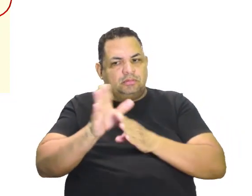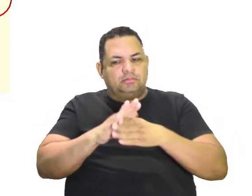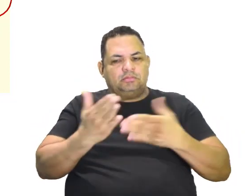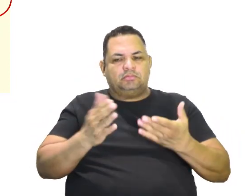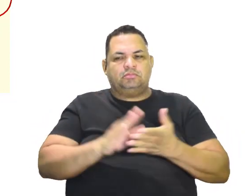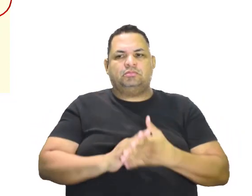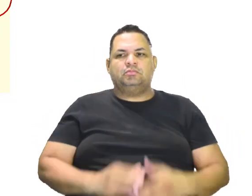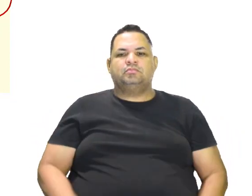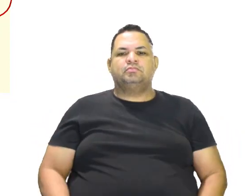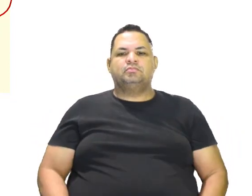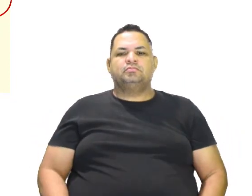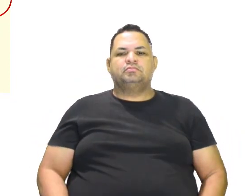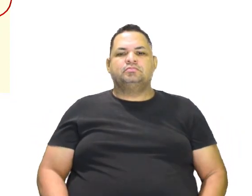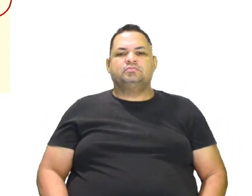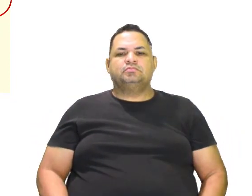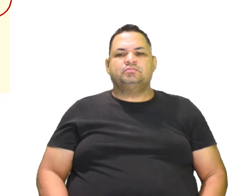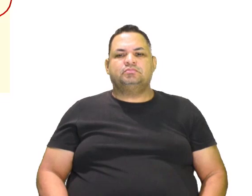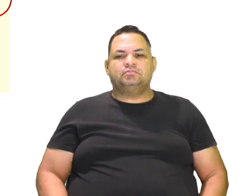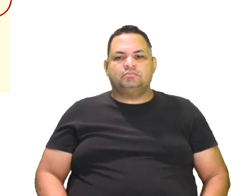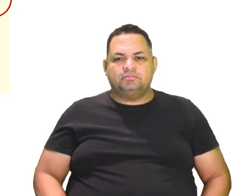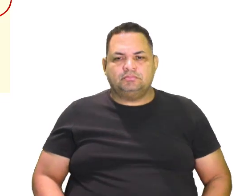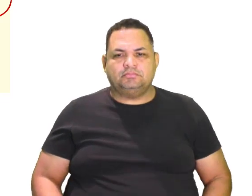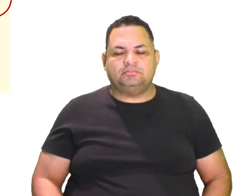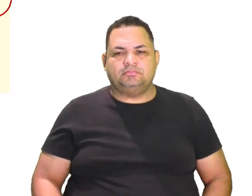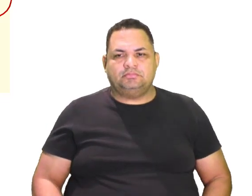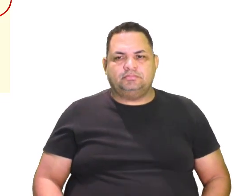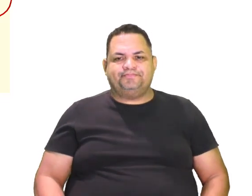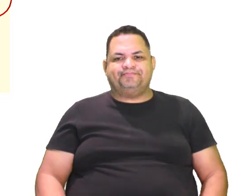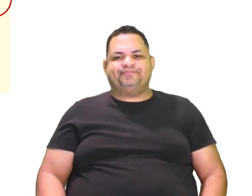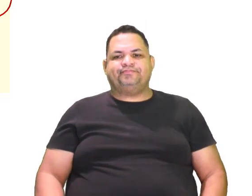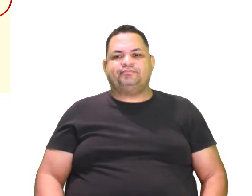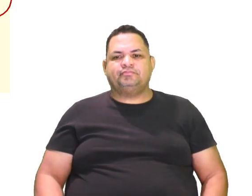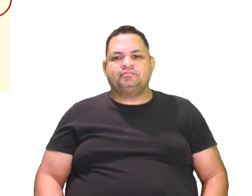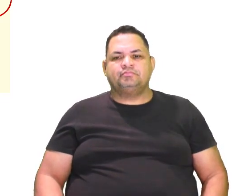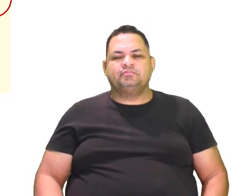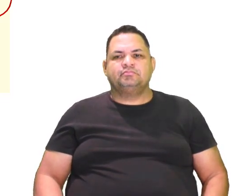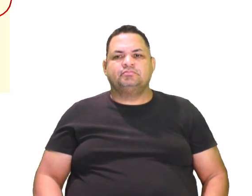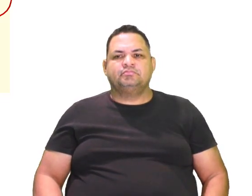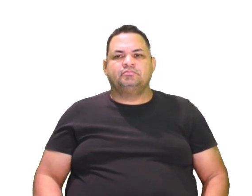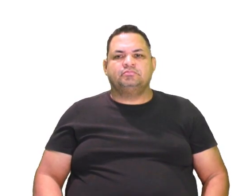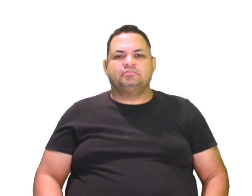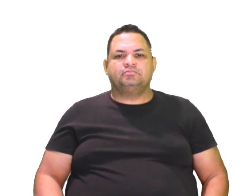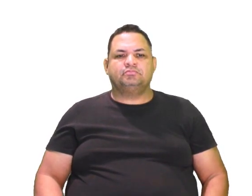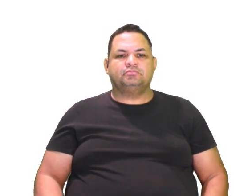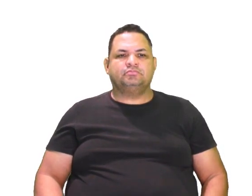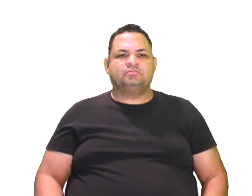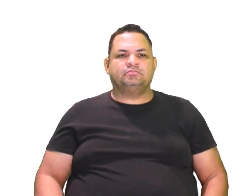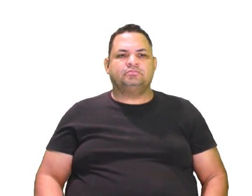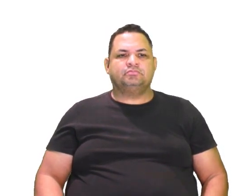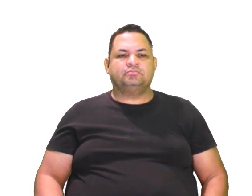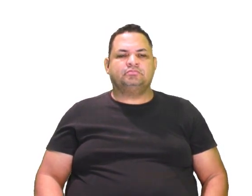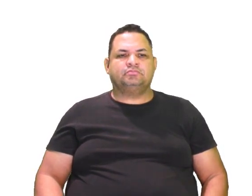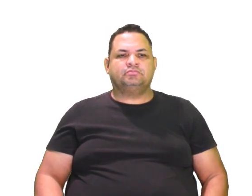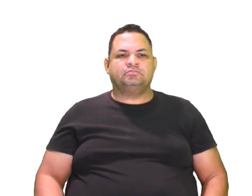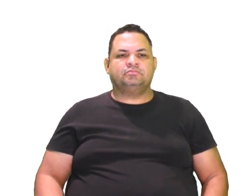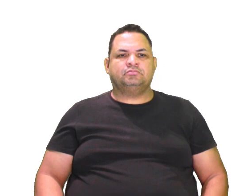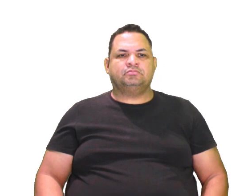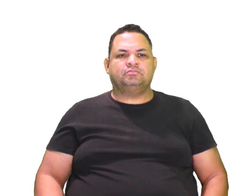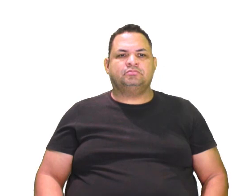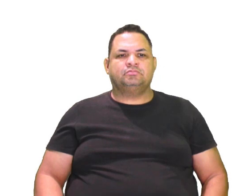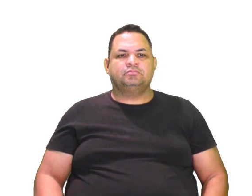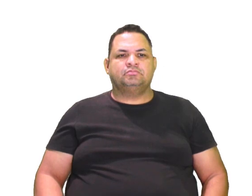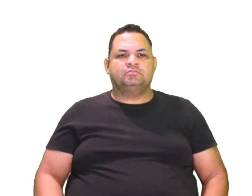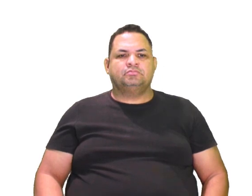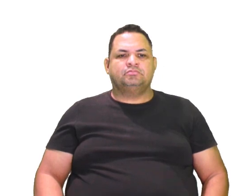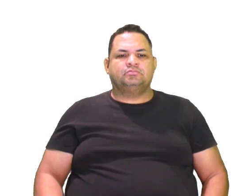está muito assim, tá? Você está muito artesão aqui, vamos arrumar aí. E era isso, tá? Então, aqui nós